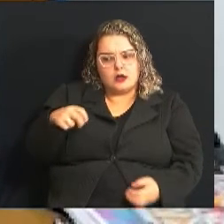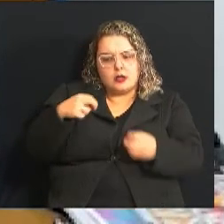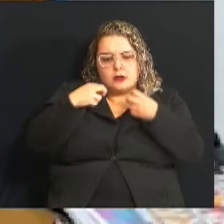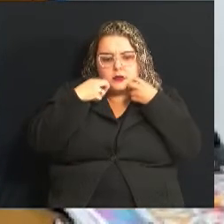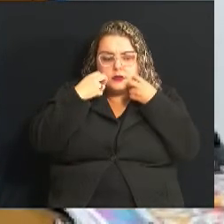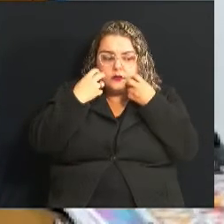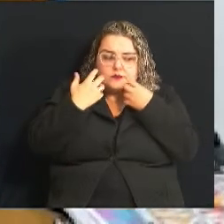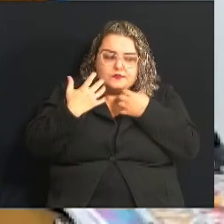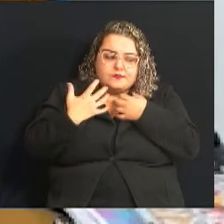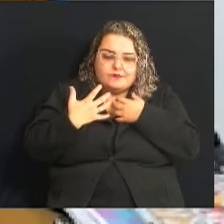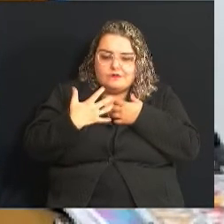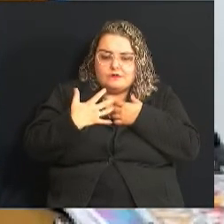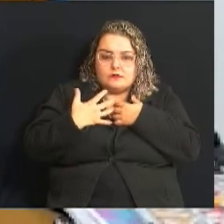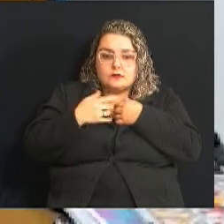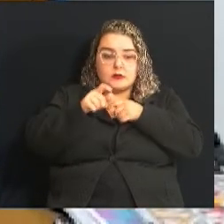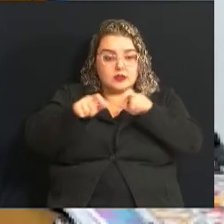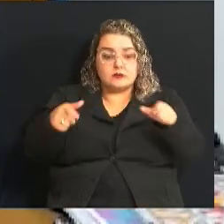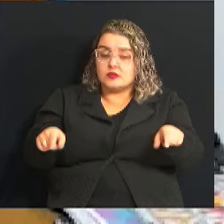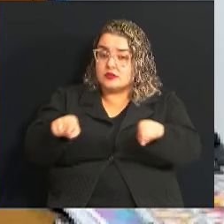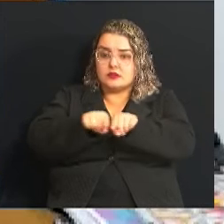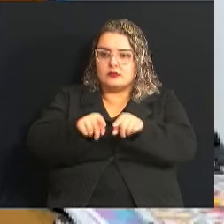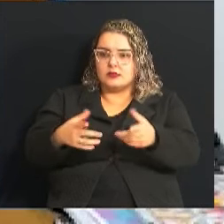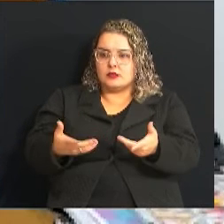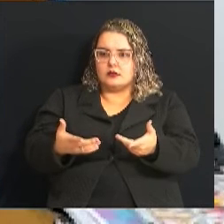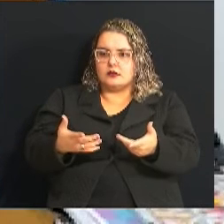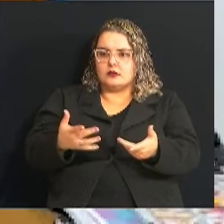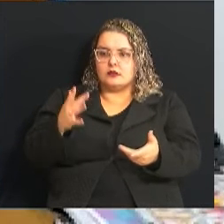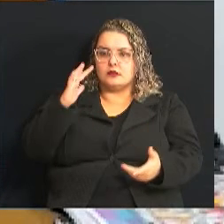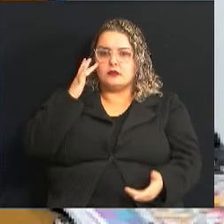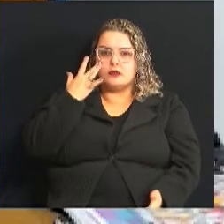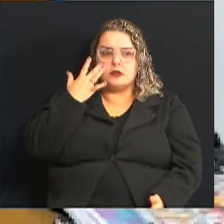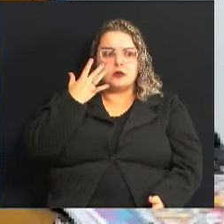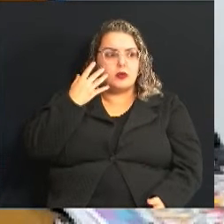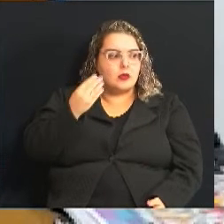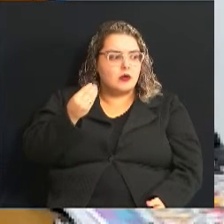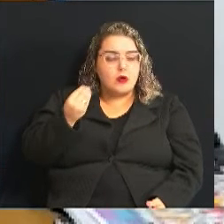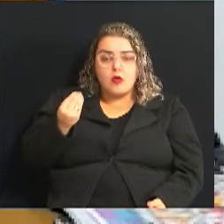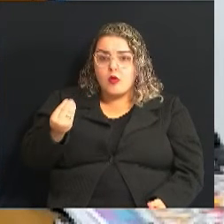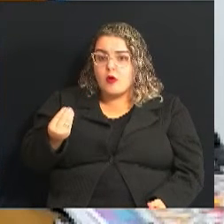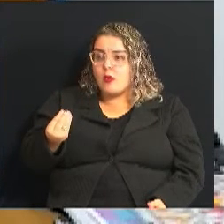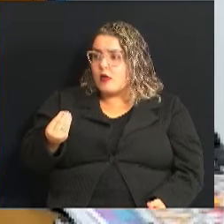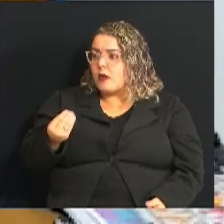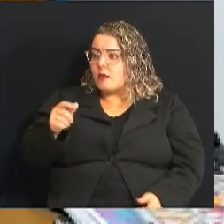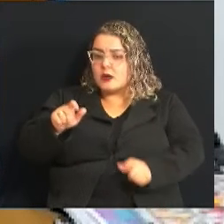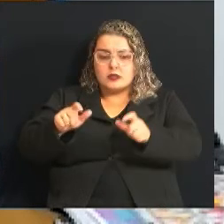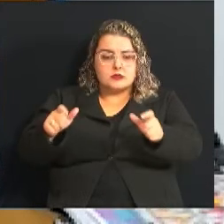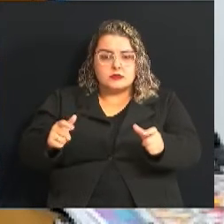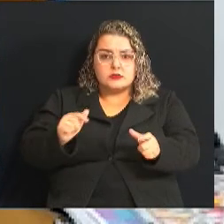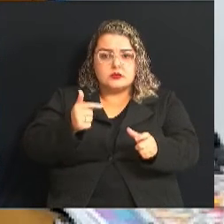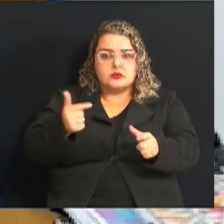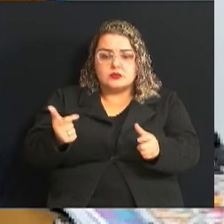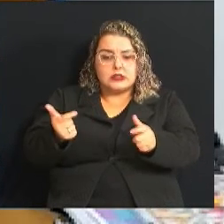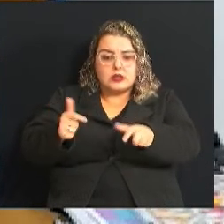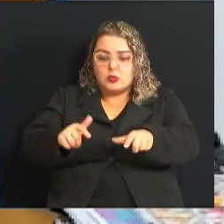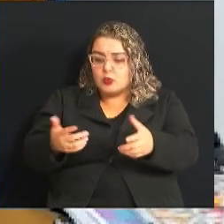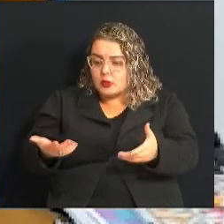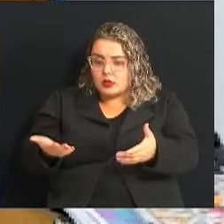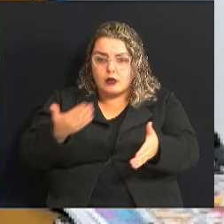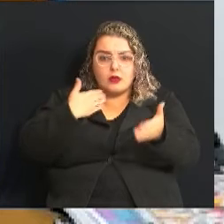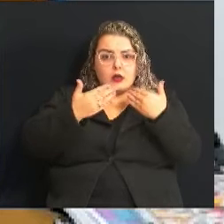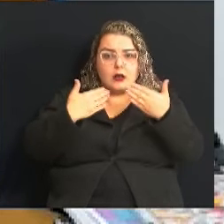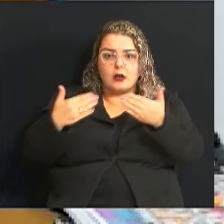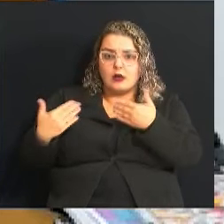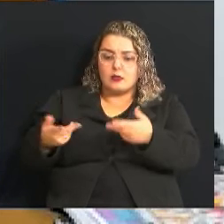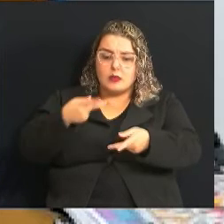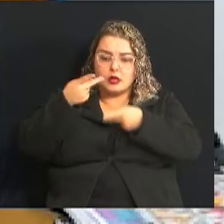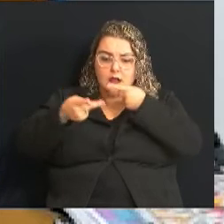outras pessoas também. E eu achei um absurdo, eu falei, como assim que as pessoas não têm espaço para